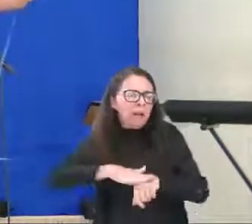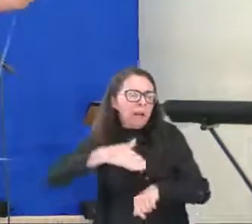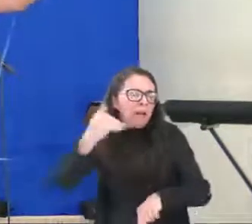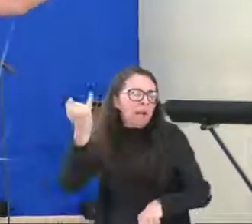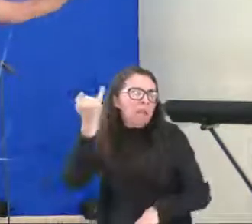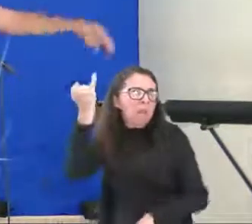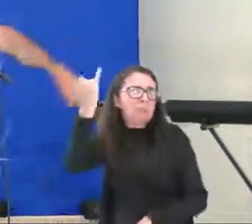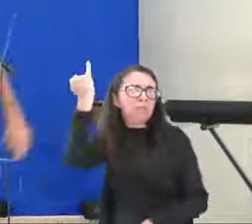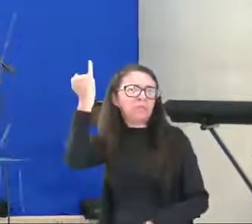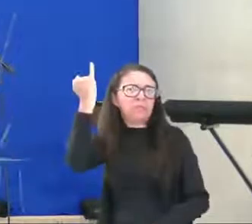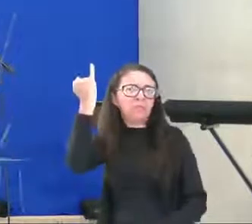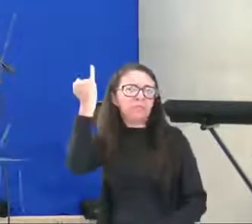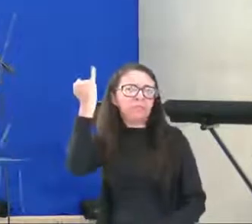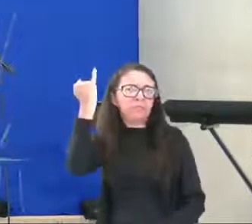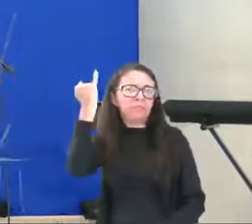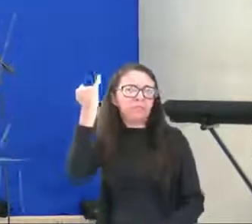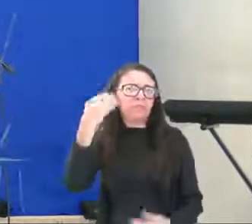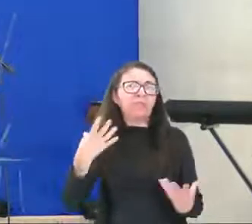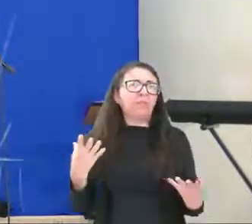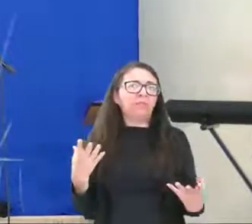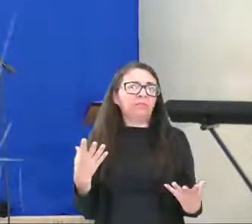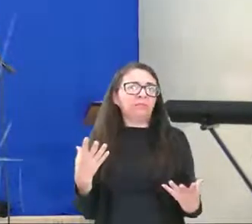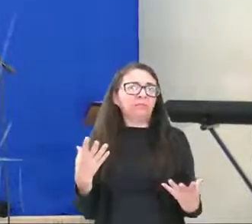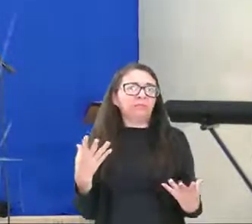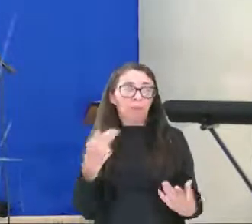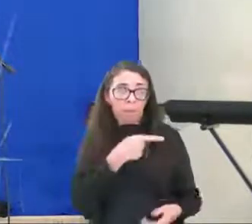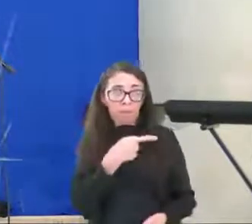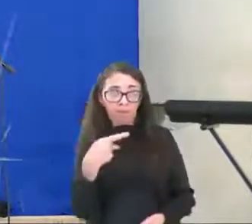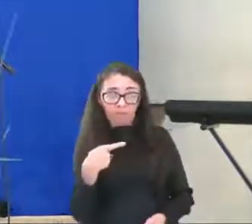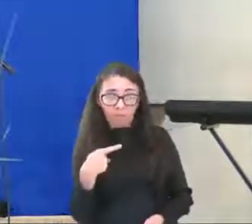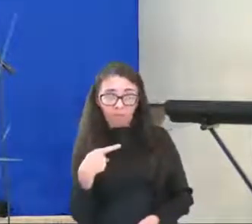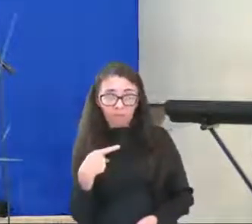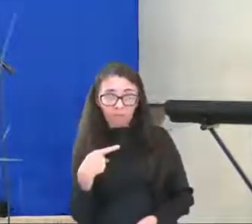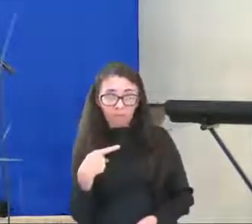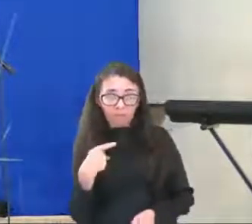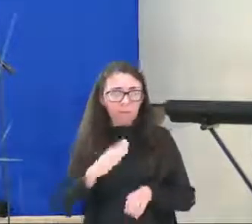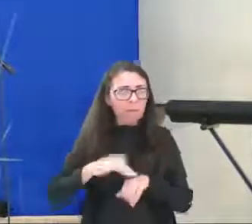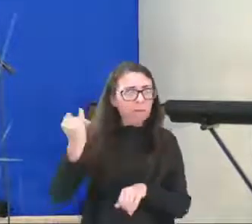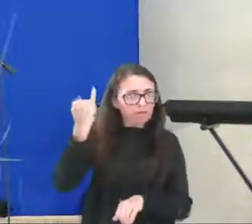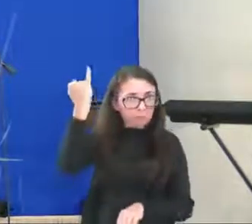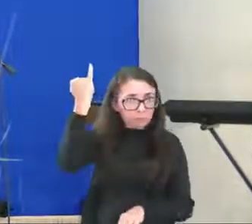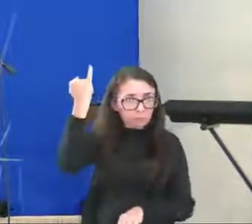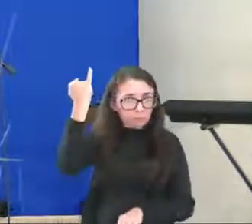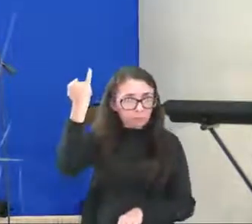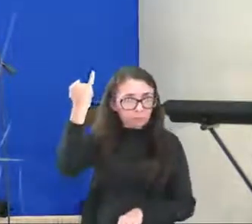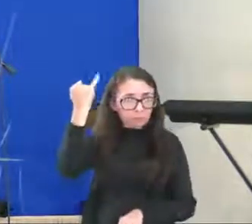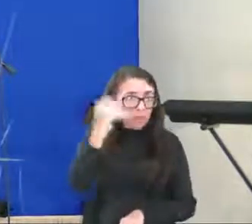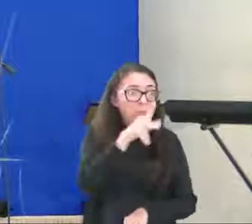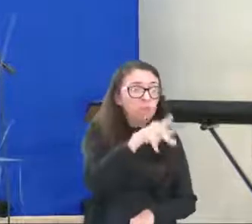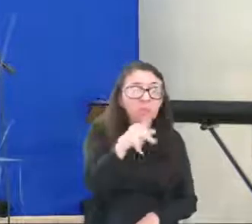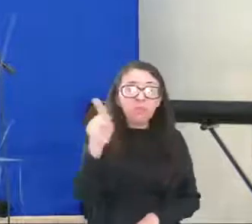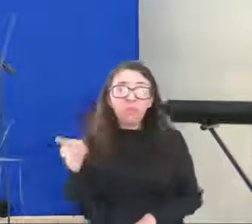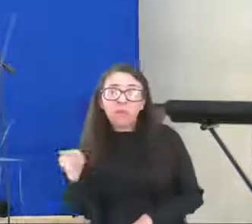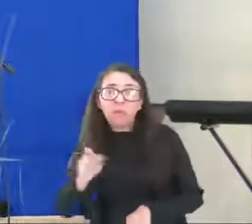último biscoito do pacote, meu Deus. Espiritualmente falando. Na Igreja Universal.